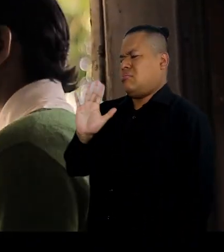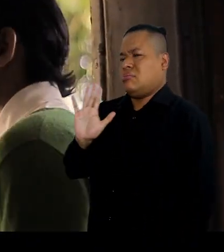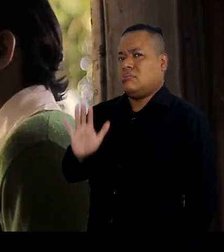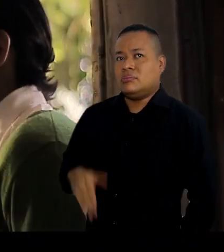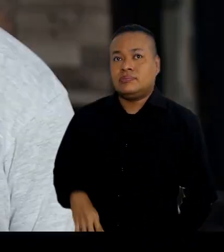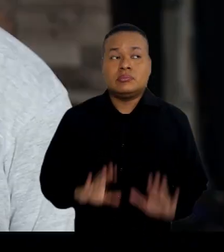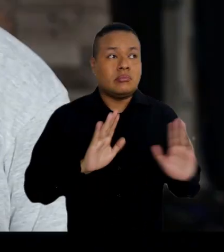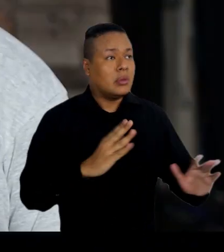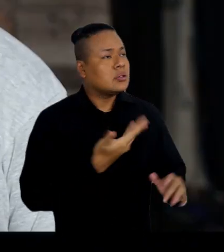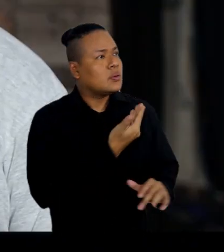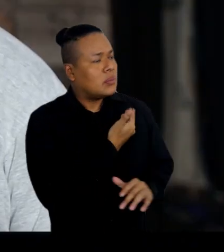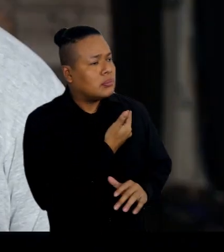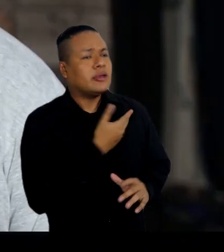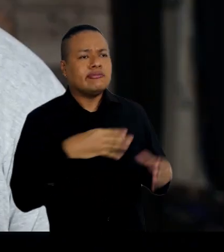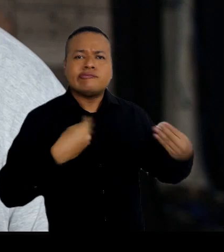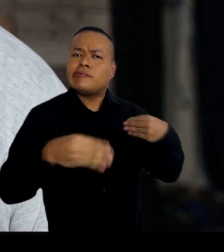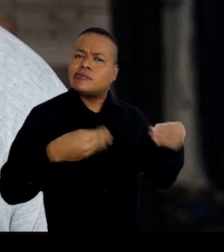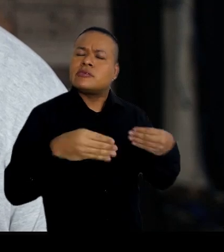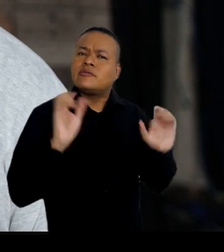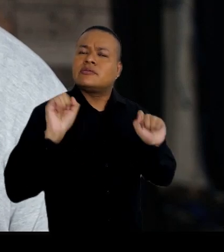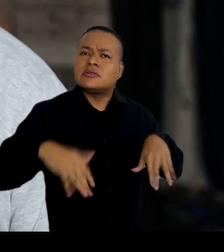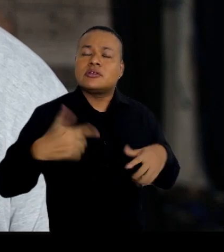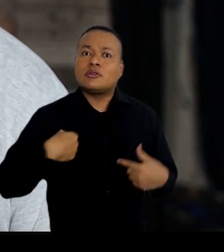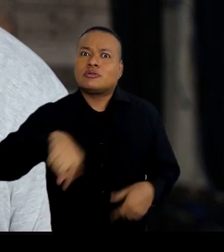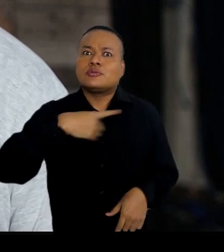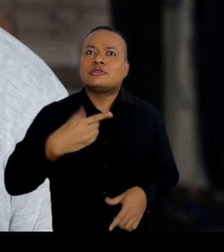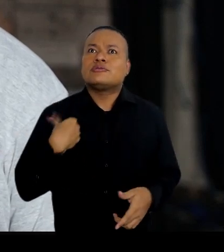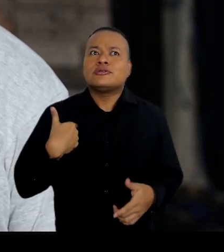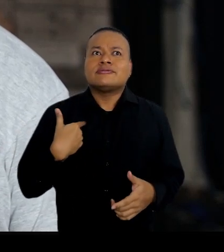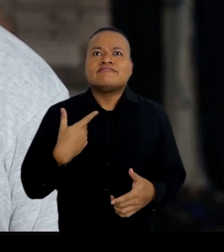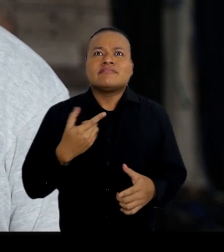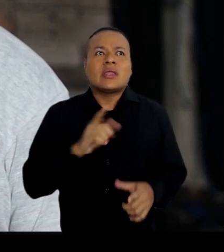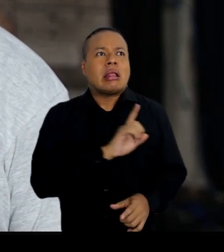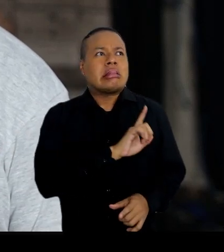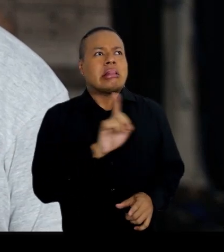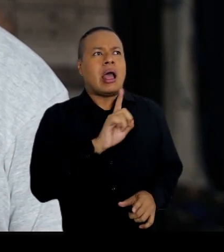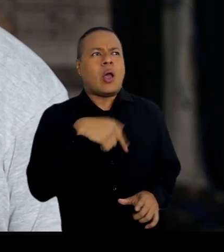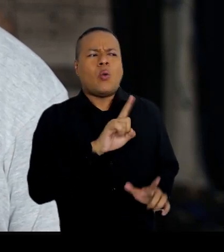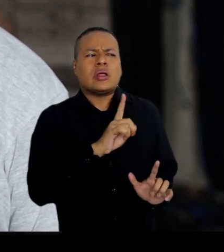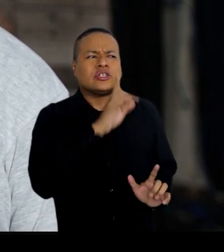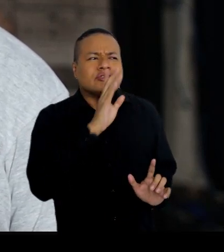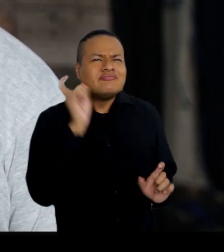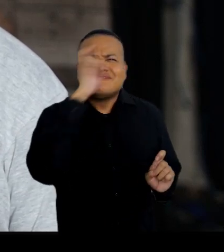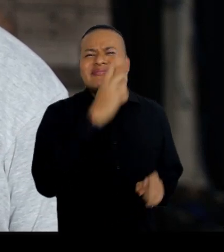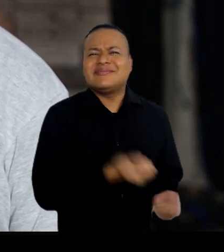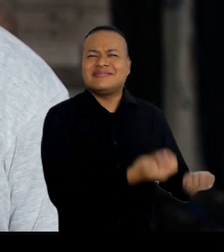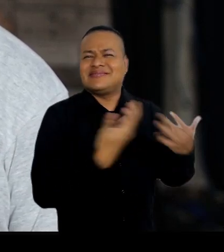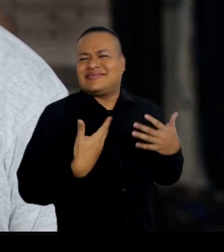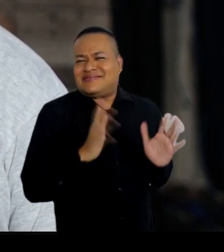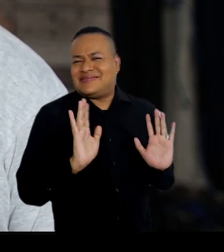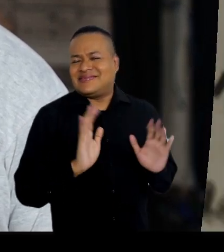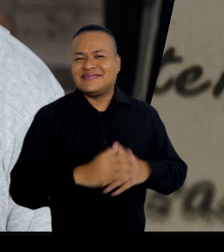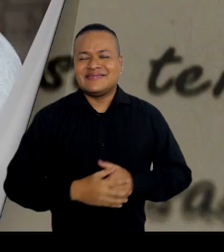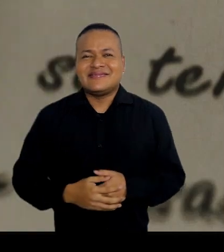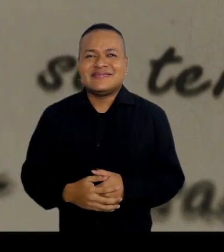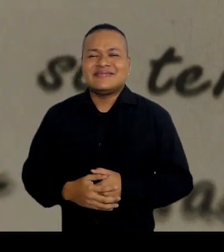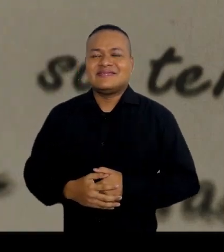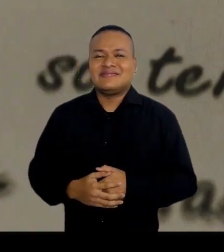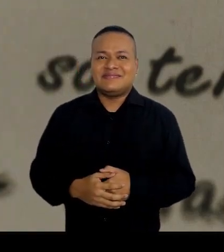Já como um amigo, não. Um homem flexível, né? A pessoa que a gente podia contar e que o não era mais difícil de falar.